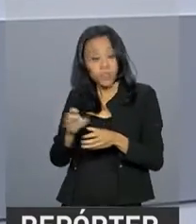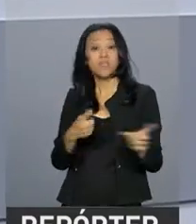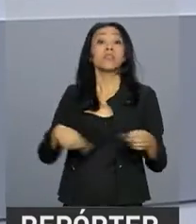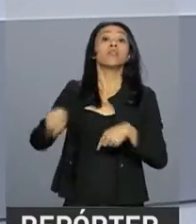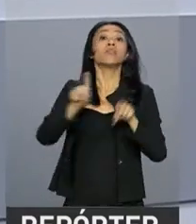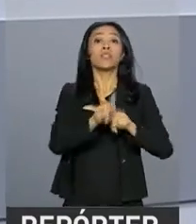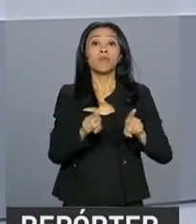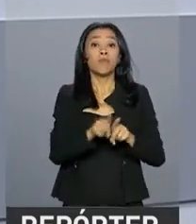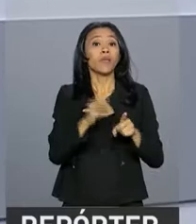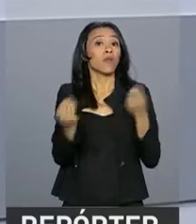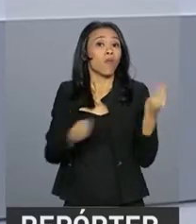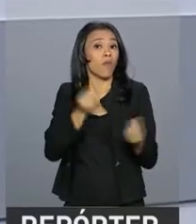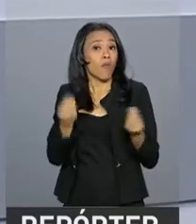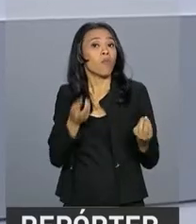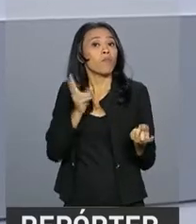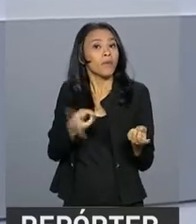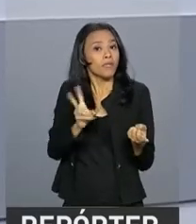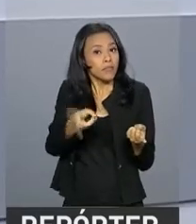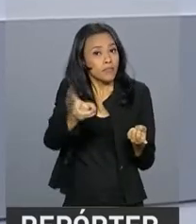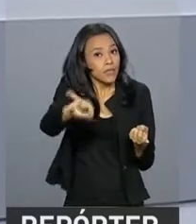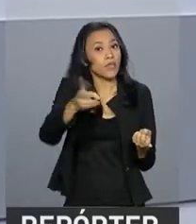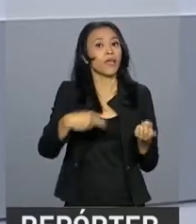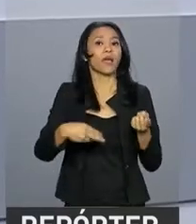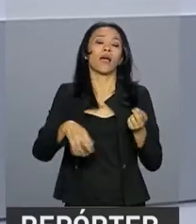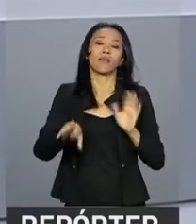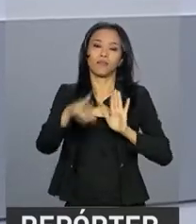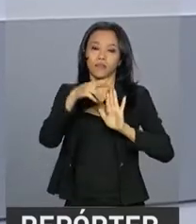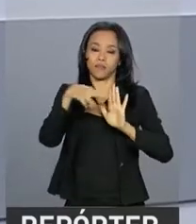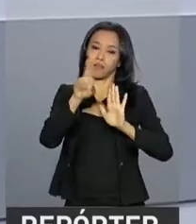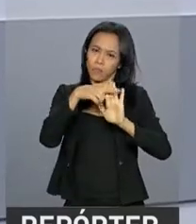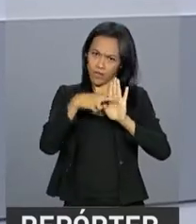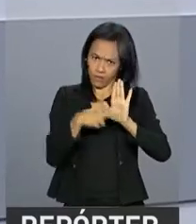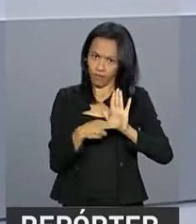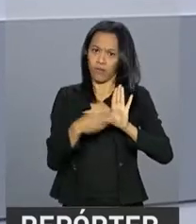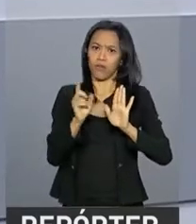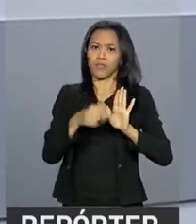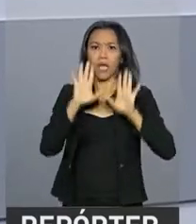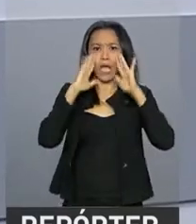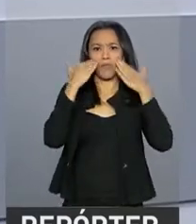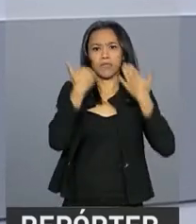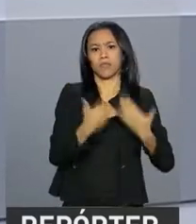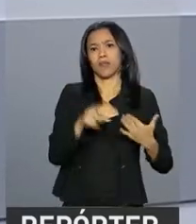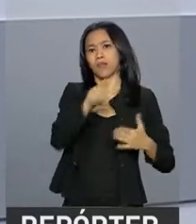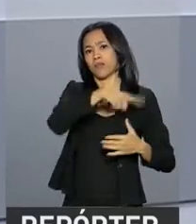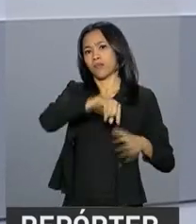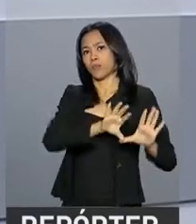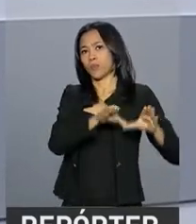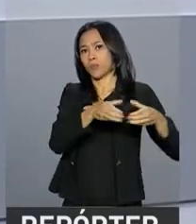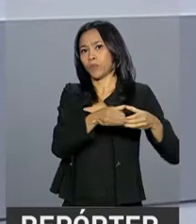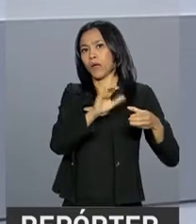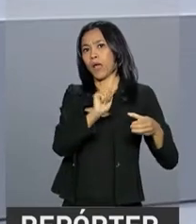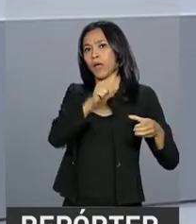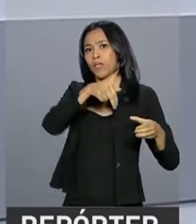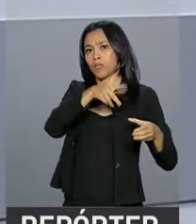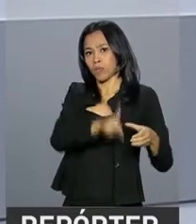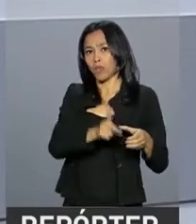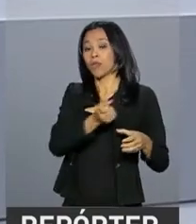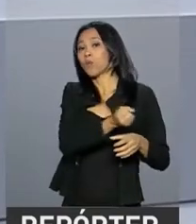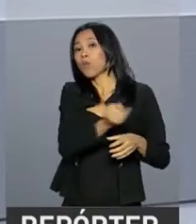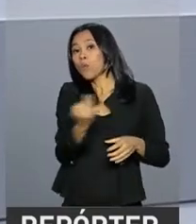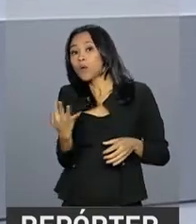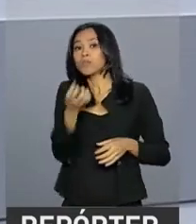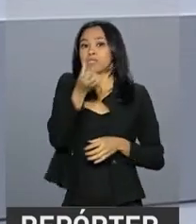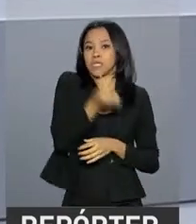a possibilidade de adotar permanentemente as medidas regulatórias apresentadas pela ANP. O grupo será composto por seis